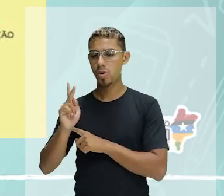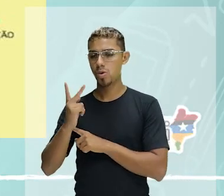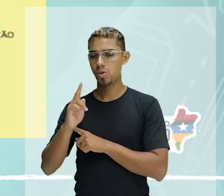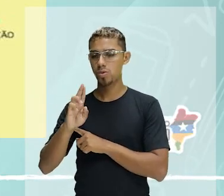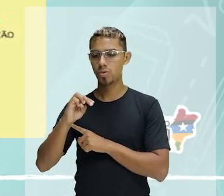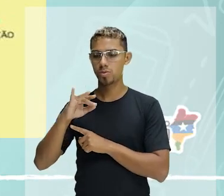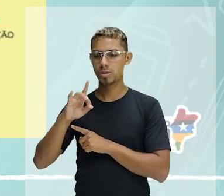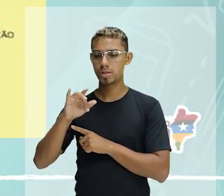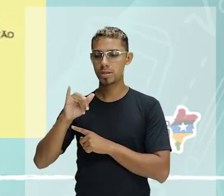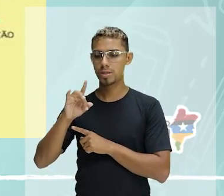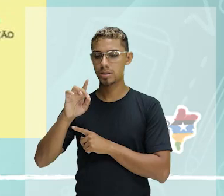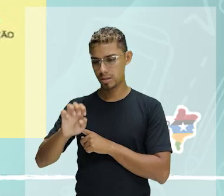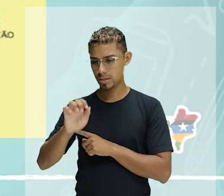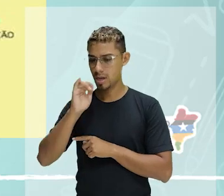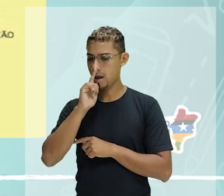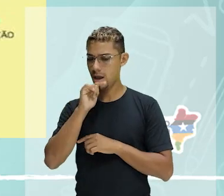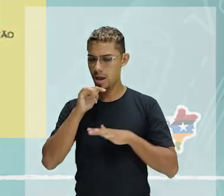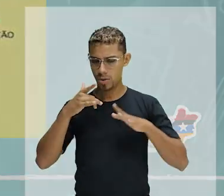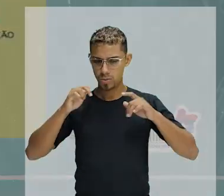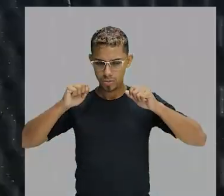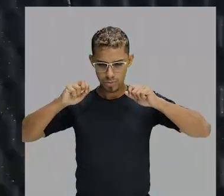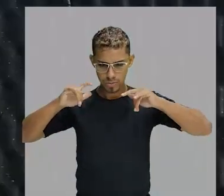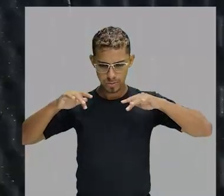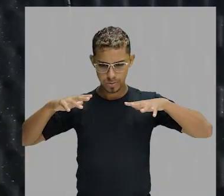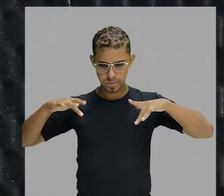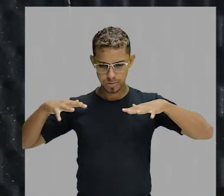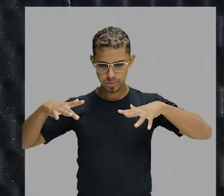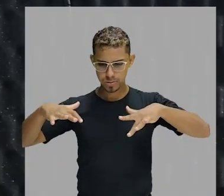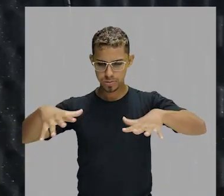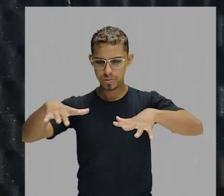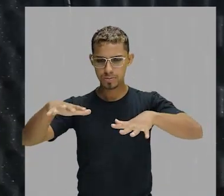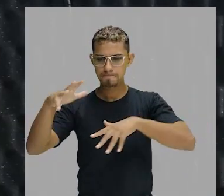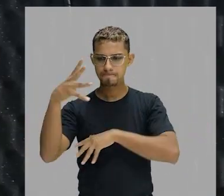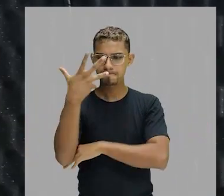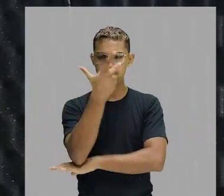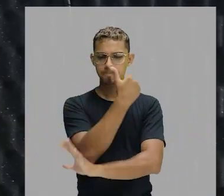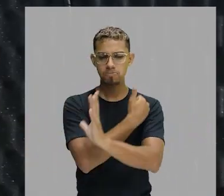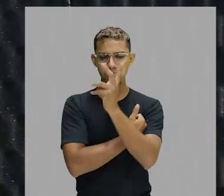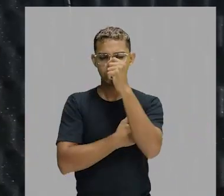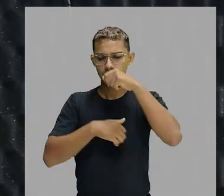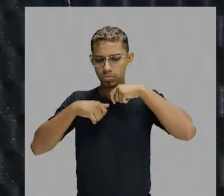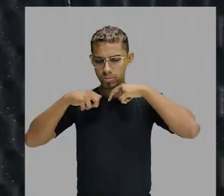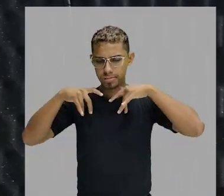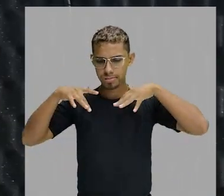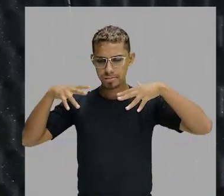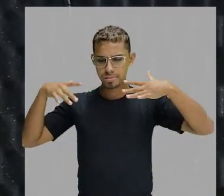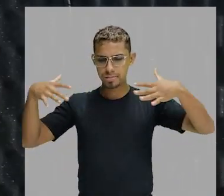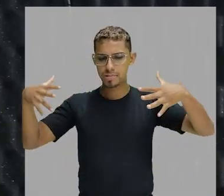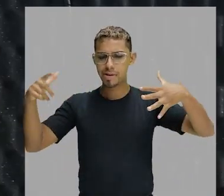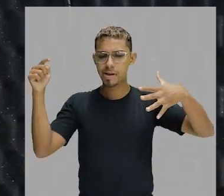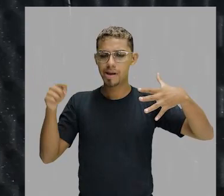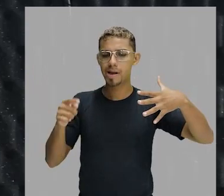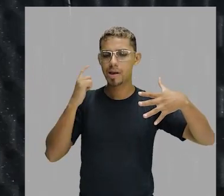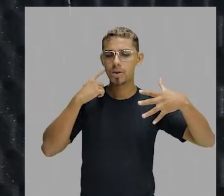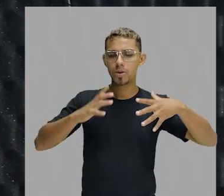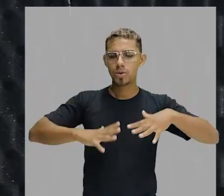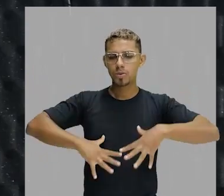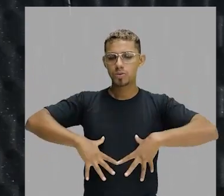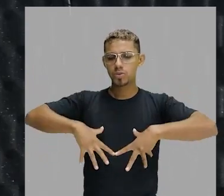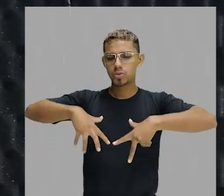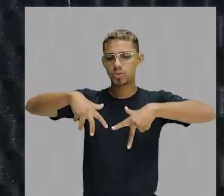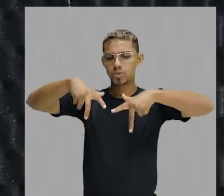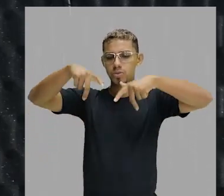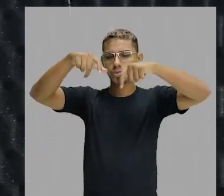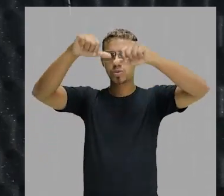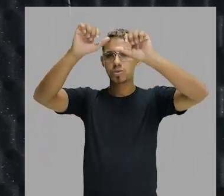pela floresta, tá certo? Para um meio. Essa umidade que é liberada tende a se formar em nuvens e